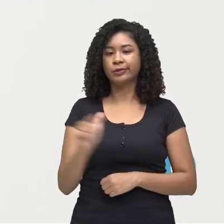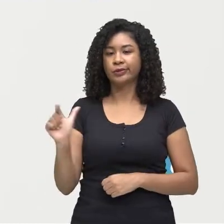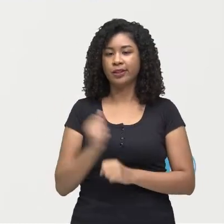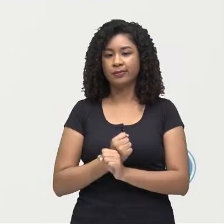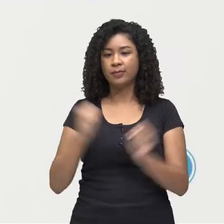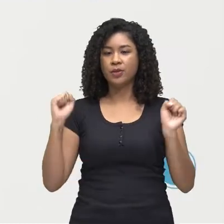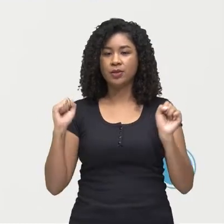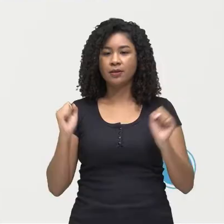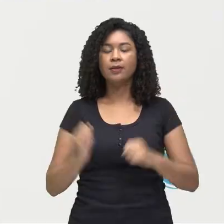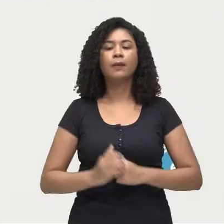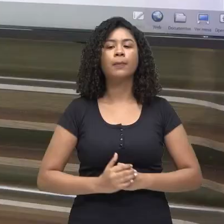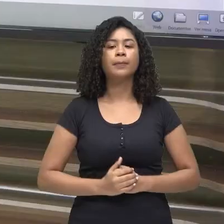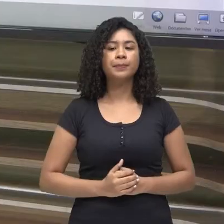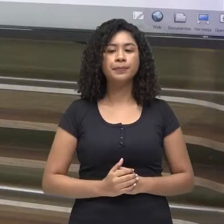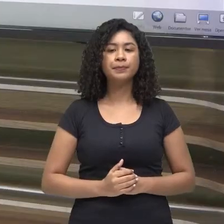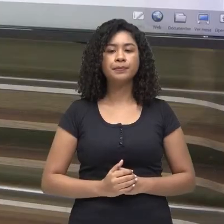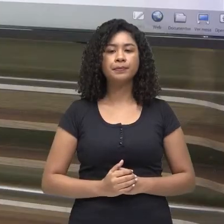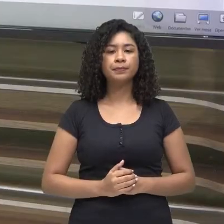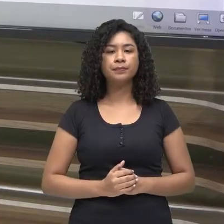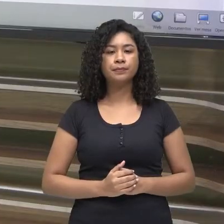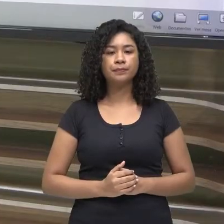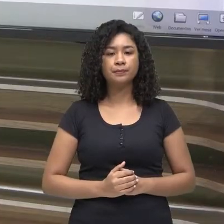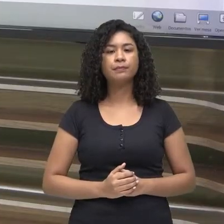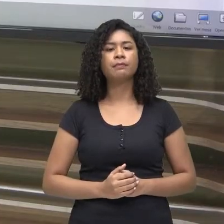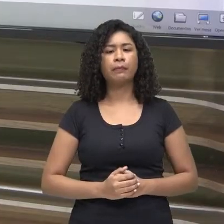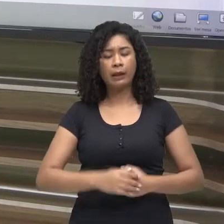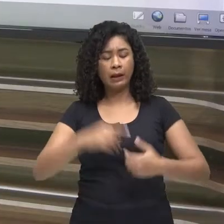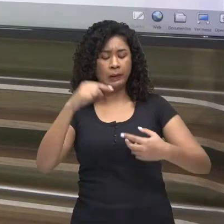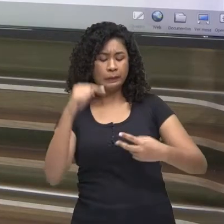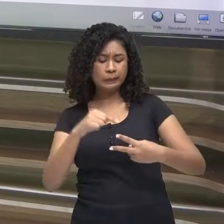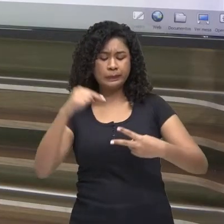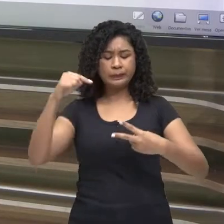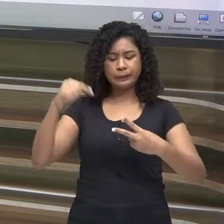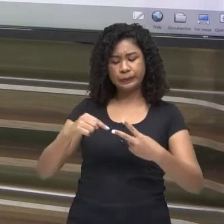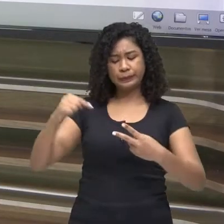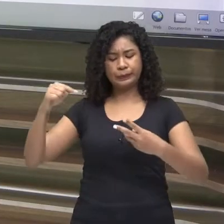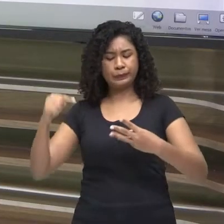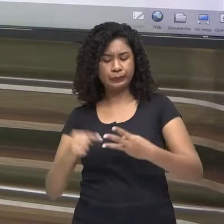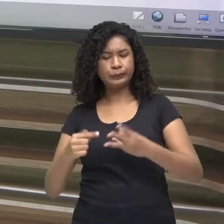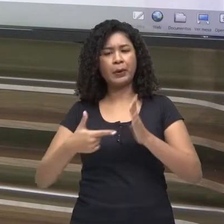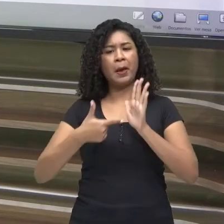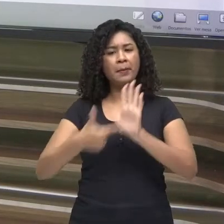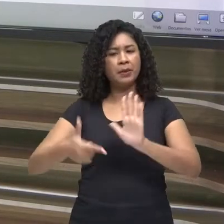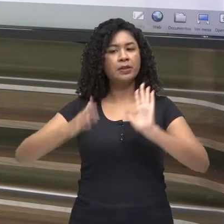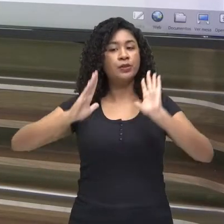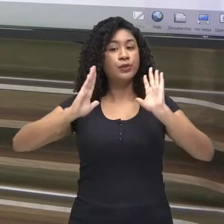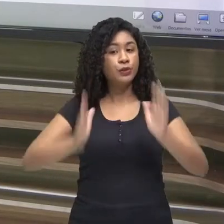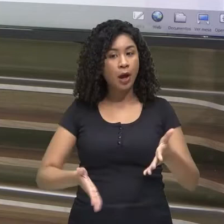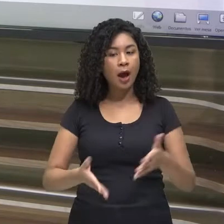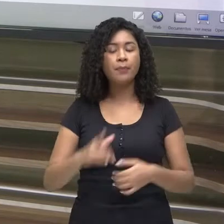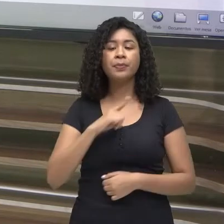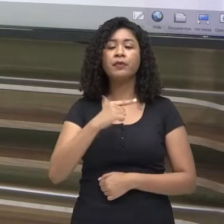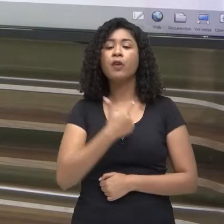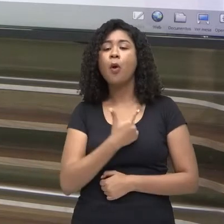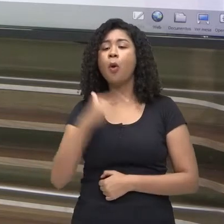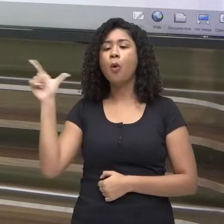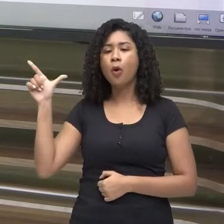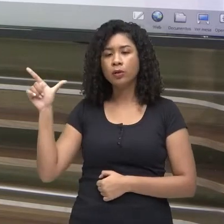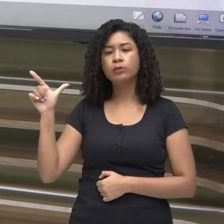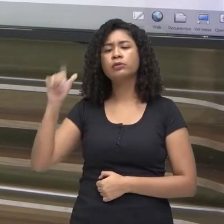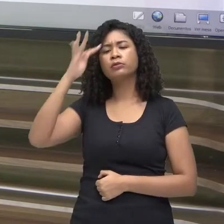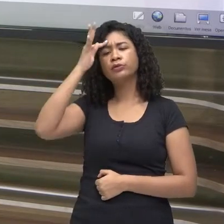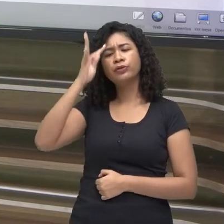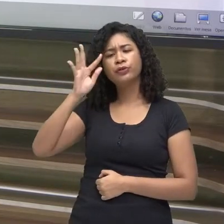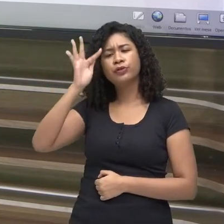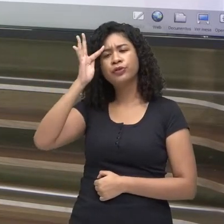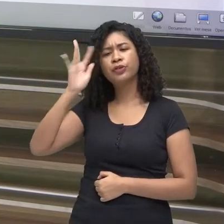átomo. Além de Leucipo, além de Demócrito, além de Tales, nós tivemos também o grande Aristóteles, né? Um grande